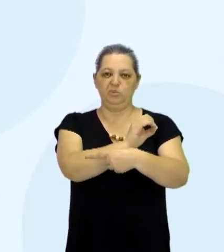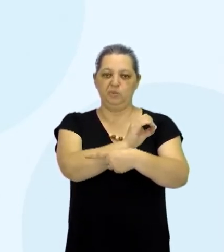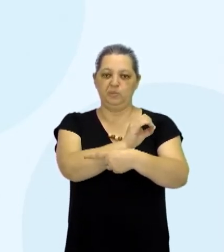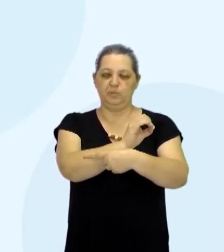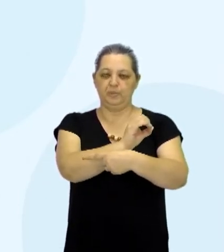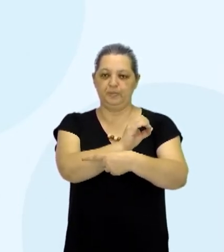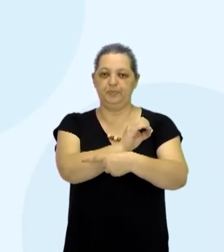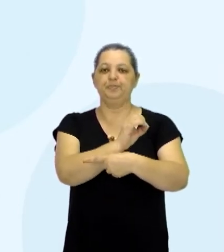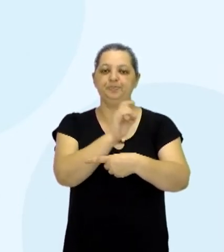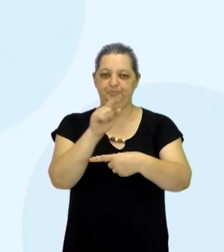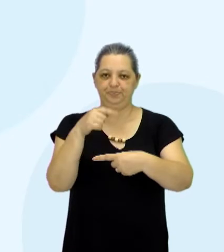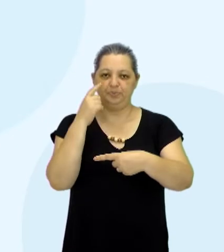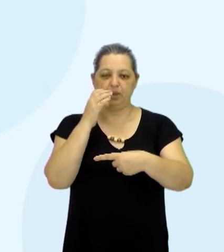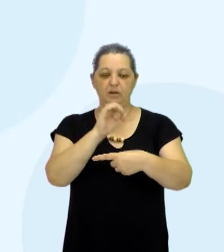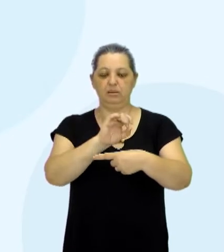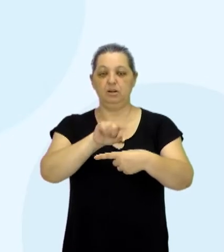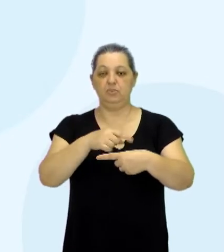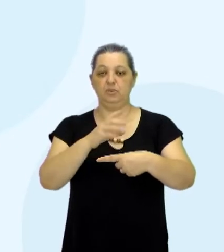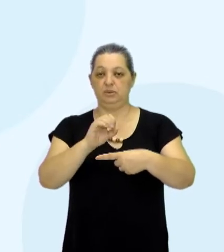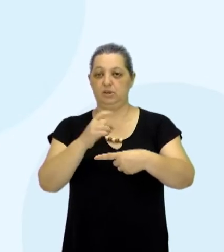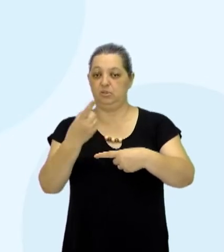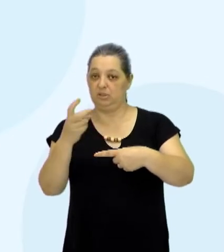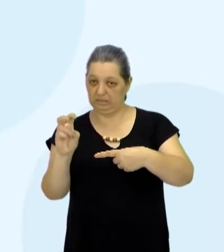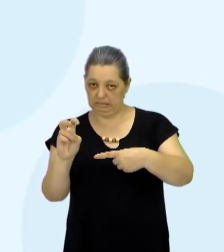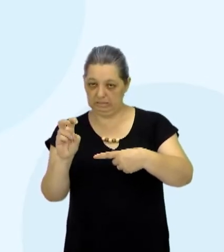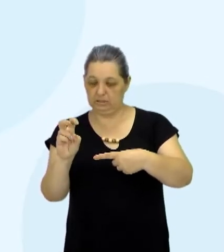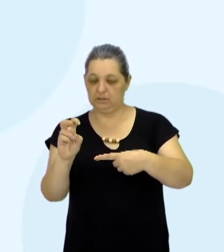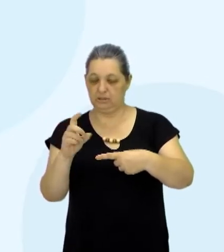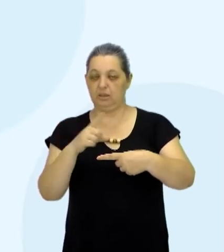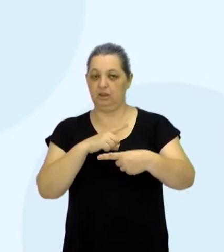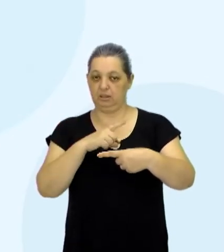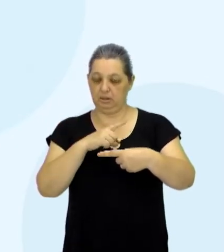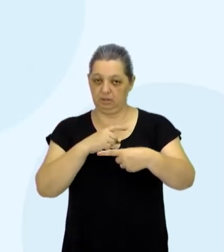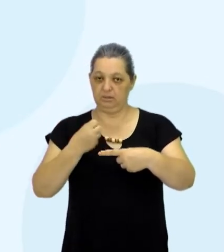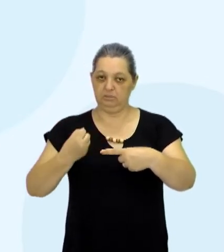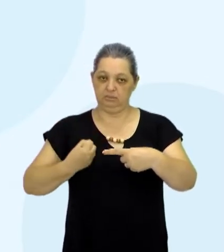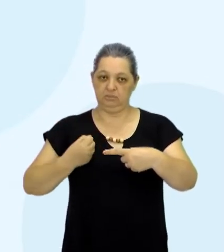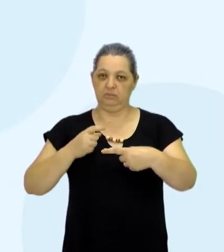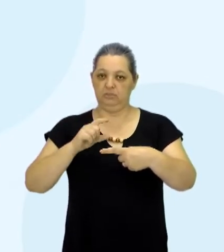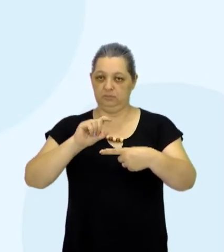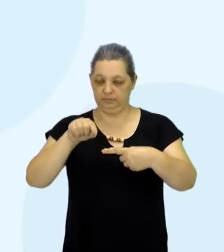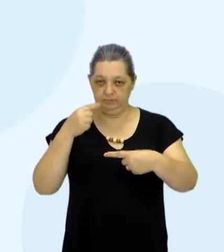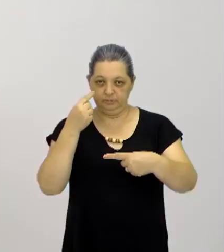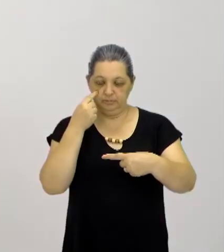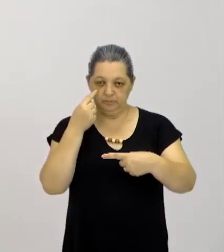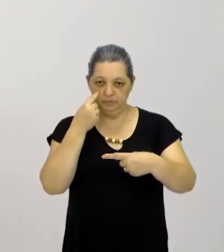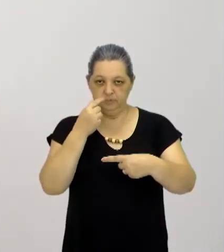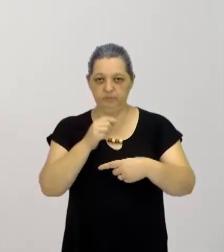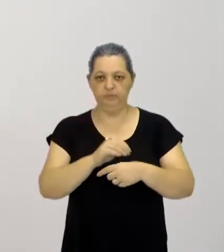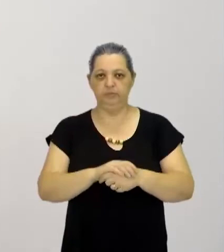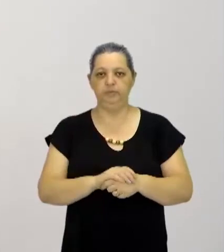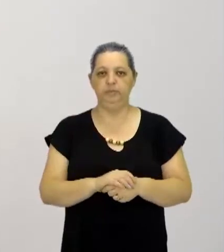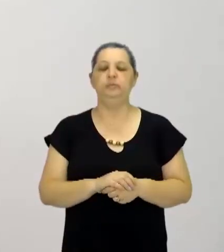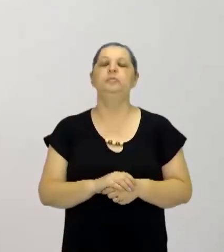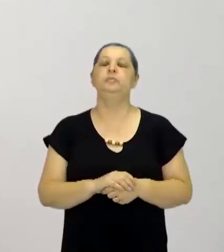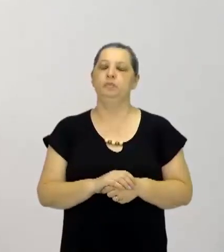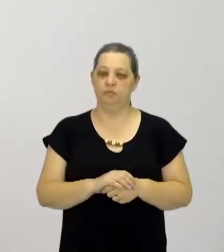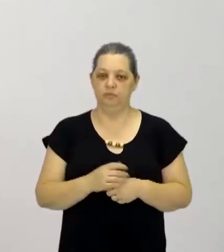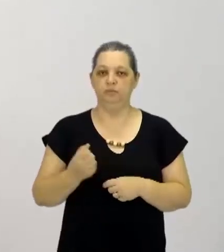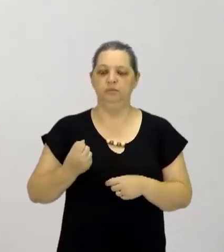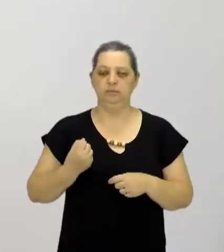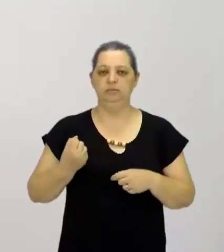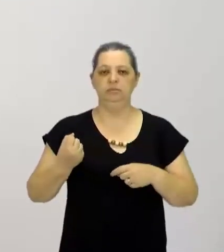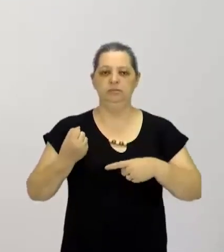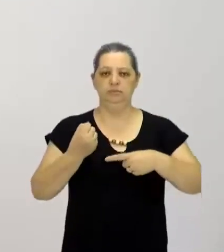0,015. Ah, então, só retomando. Você tinha um número com vírgula, escreveu ele, olha para mim aqui, ó, vem comigo. Escreveu ele sobre